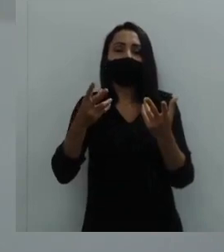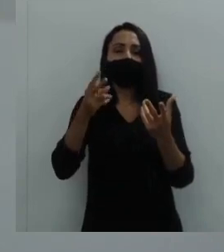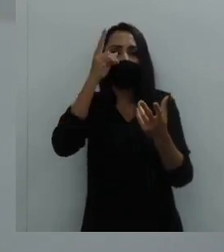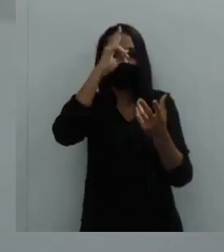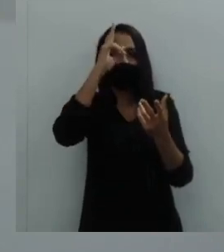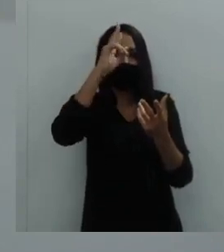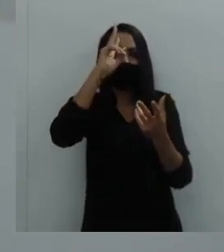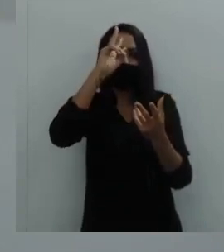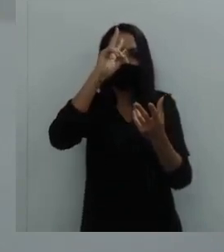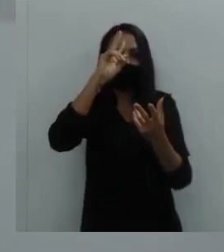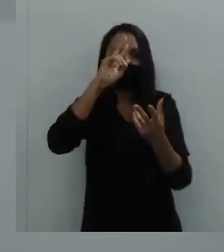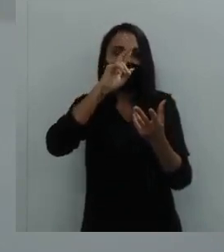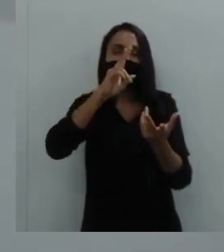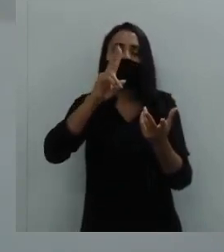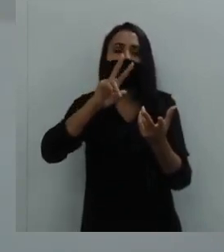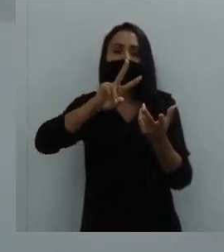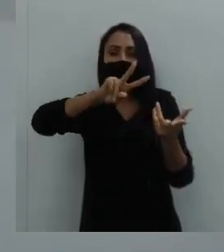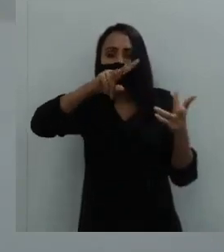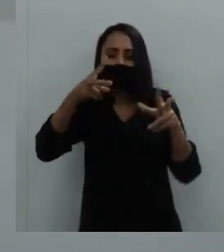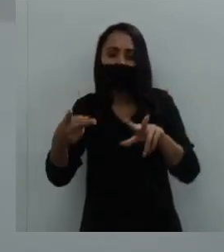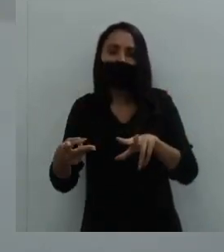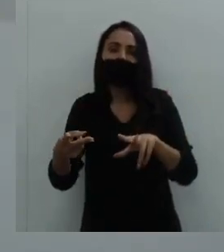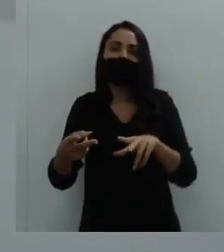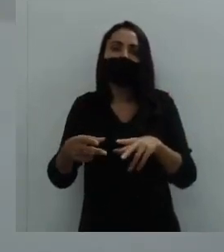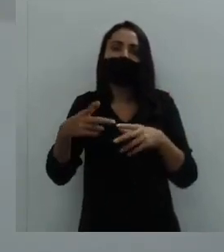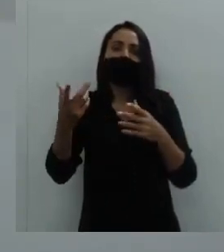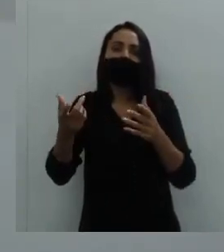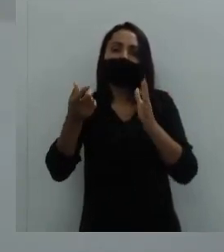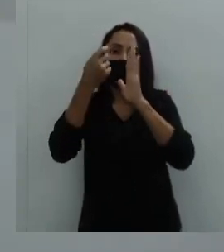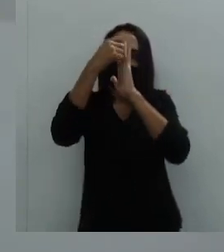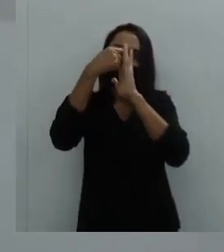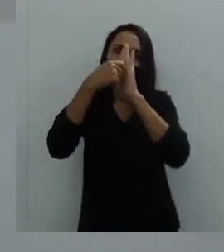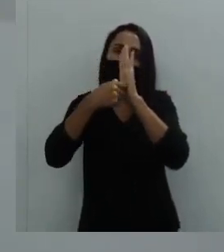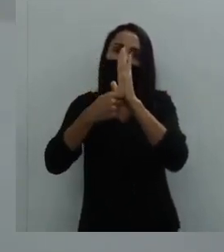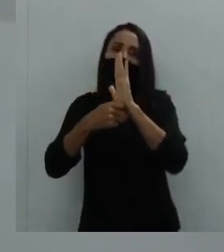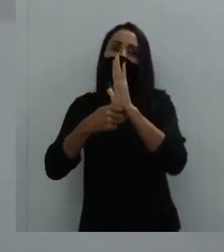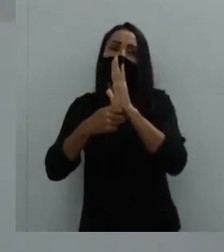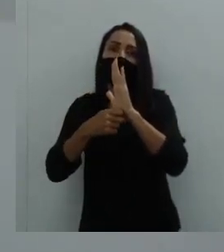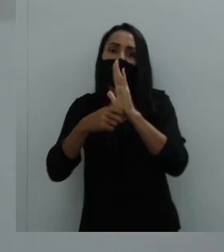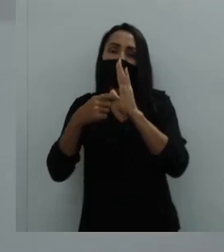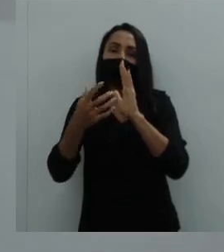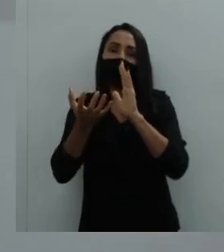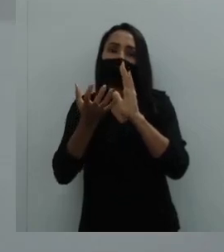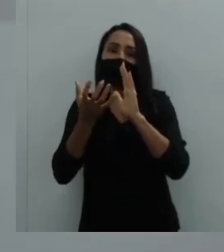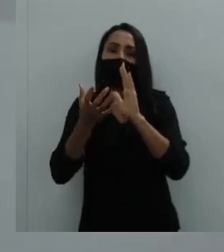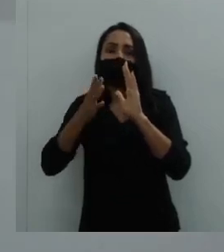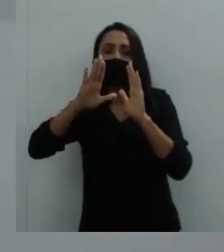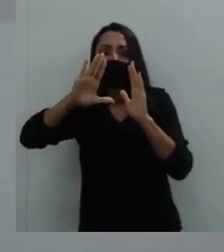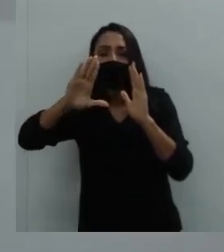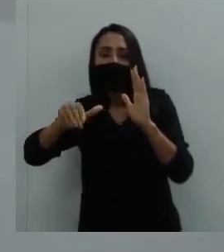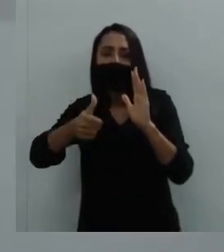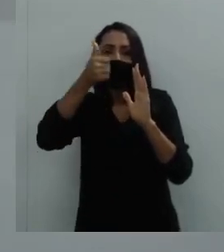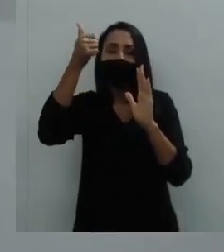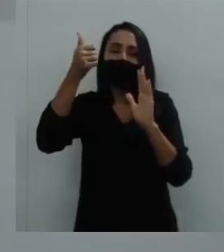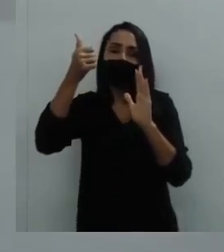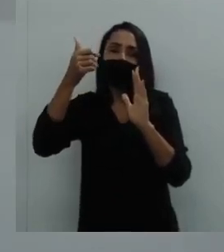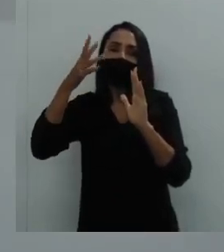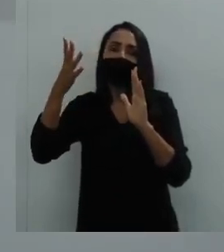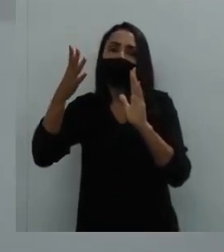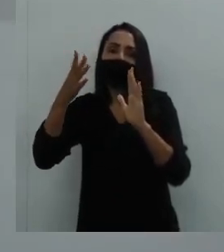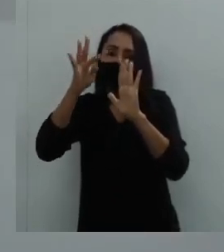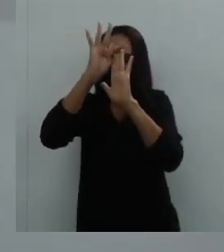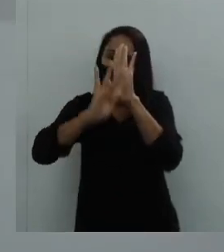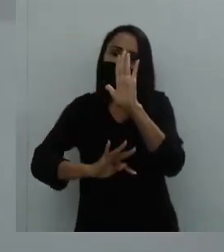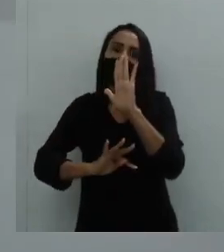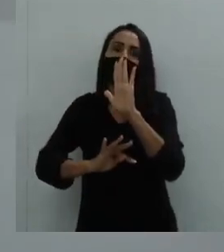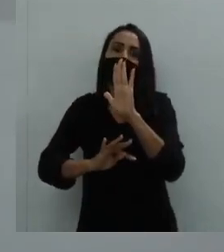é justamente quando o autor atual ele quer dar uma atualidade àquilo, uma nova roupagem. Vocês